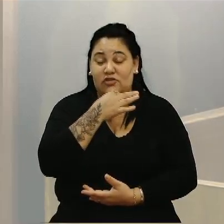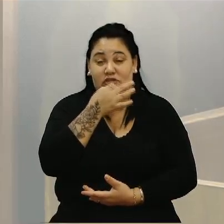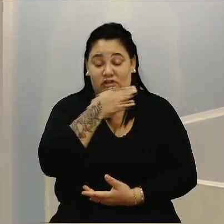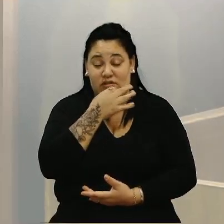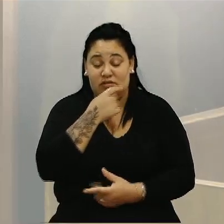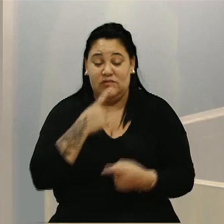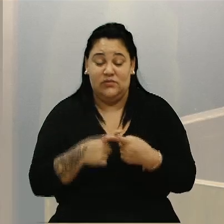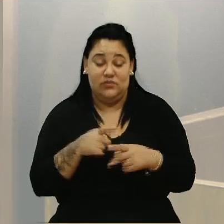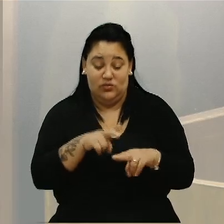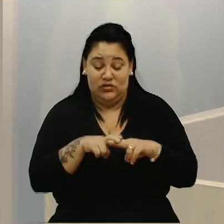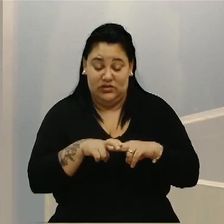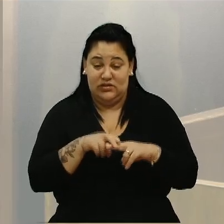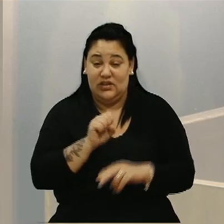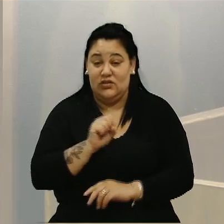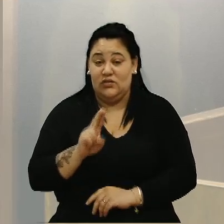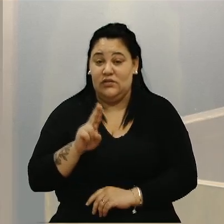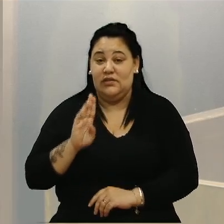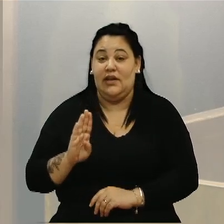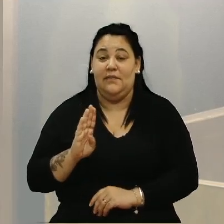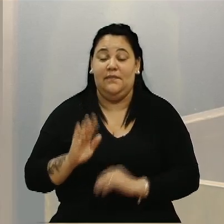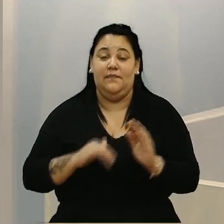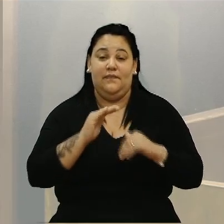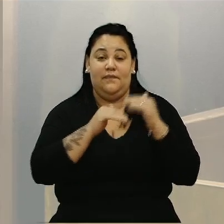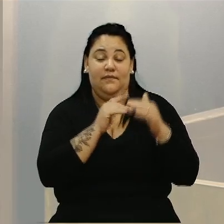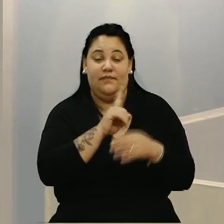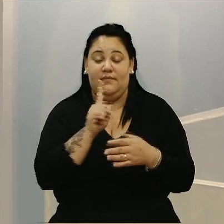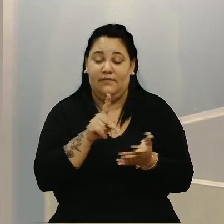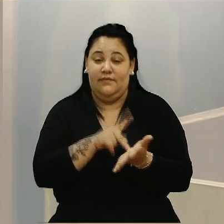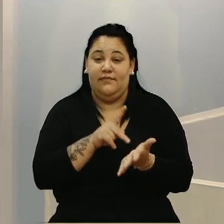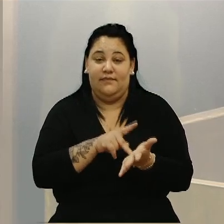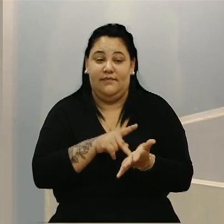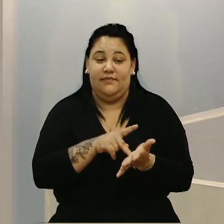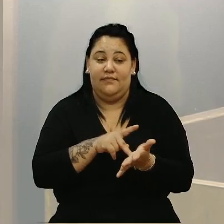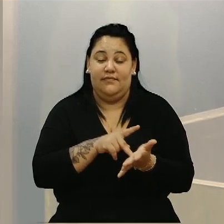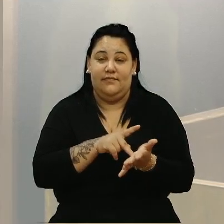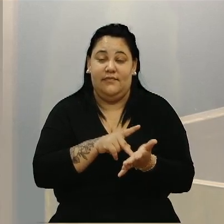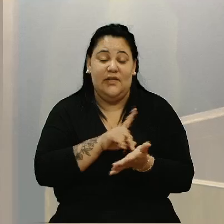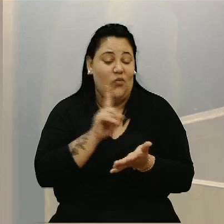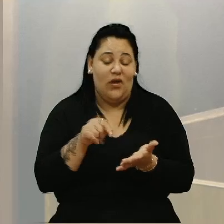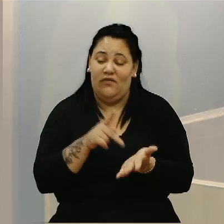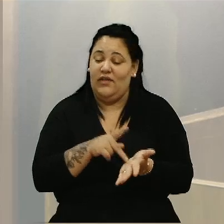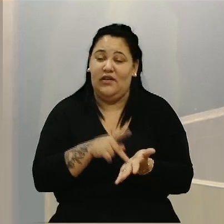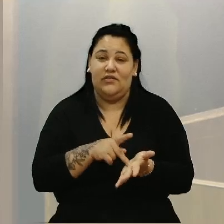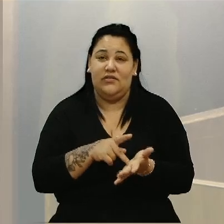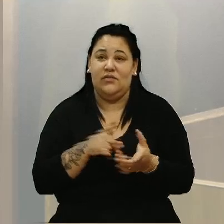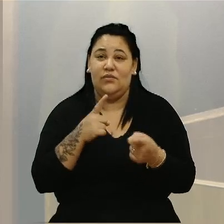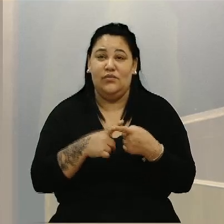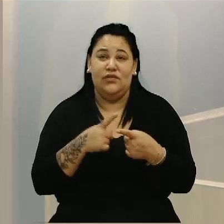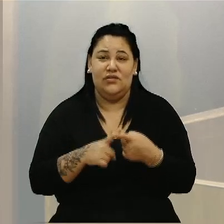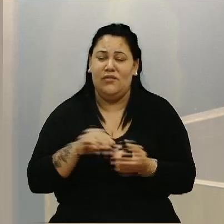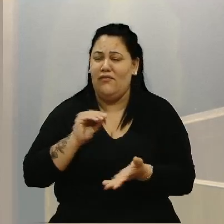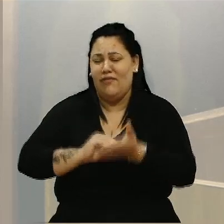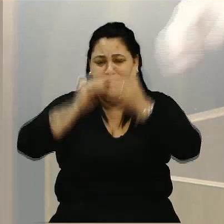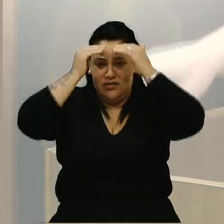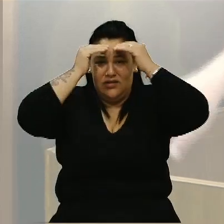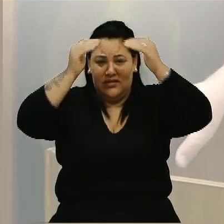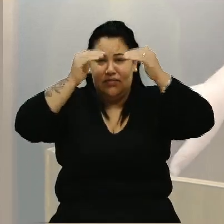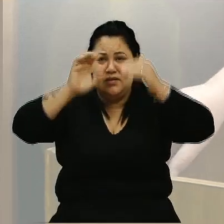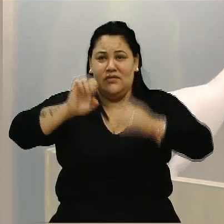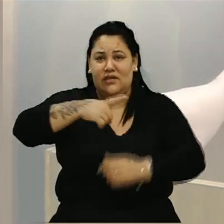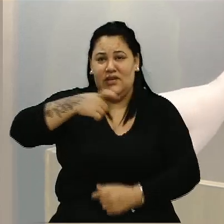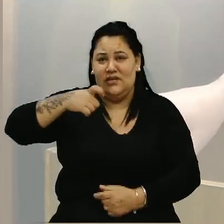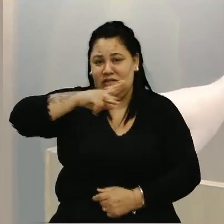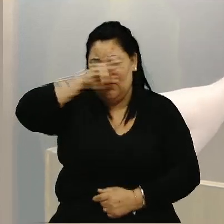está subdesenvolvida, não é verdade. Não é verdade. Primeiro que é uma falta de respeito com o ex-prefeito Mário